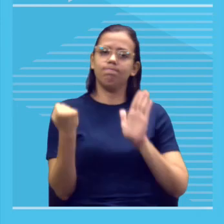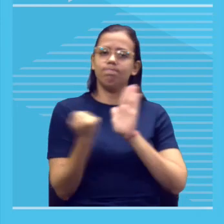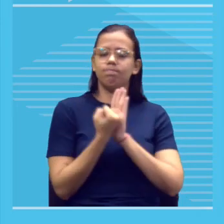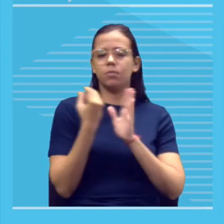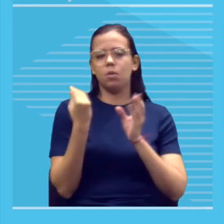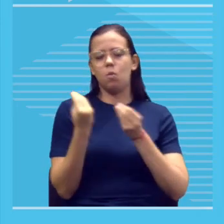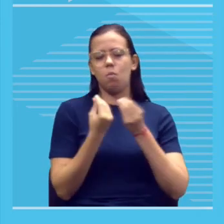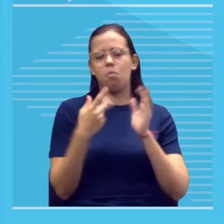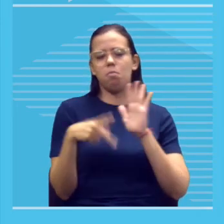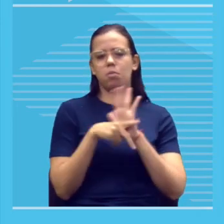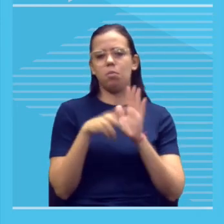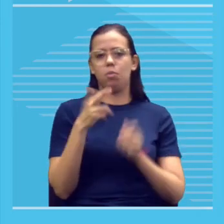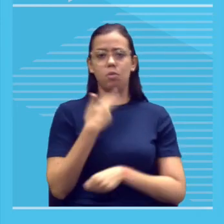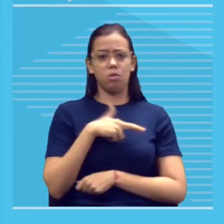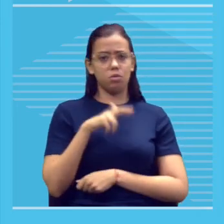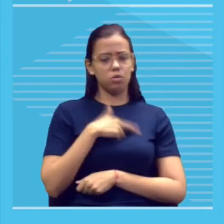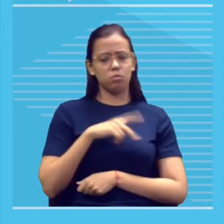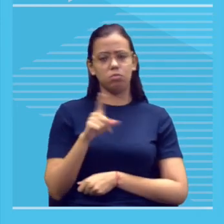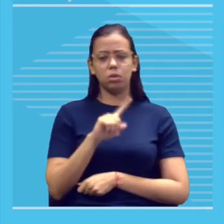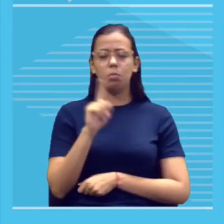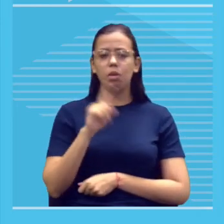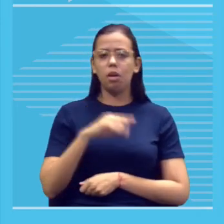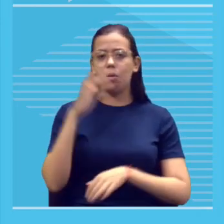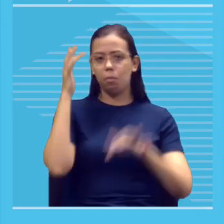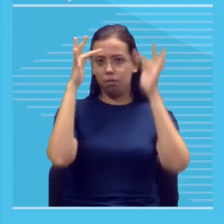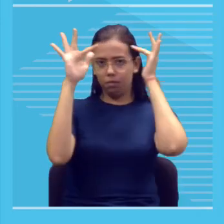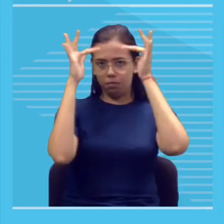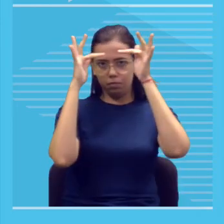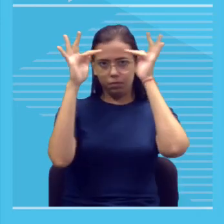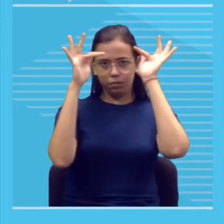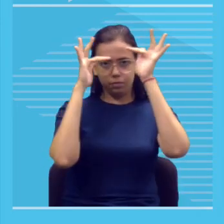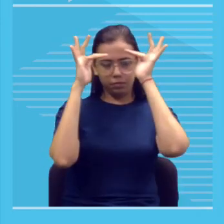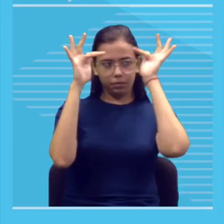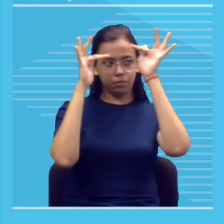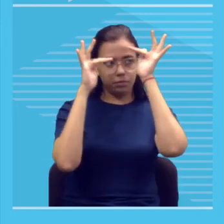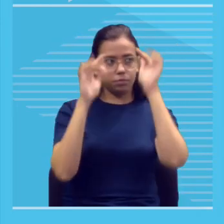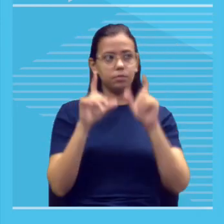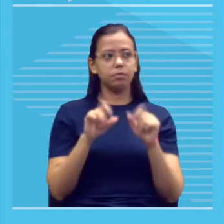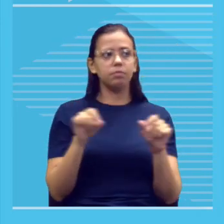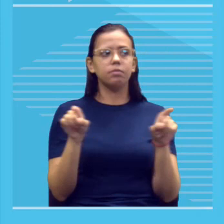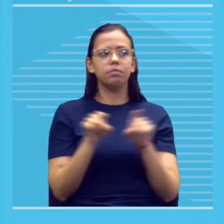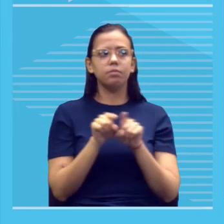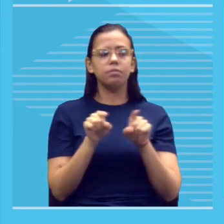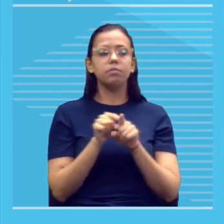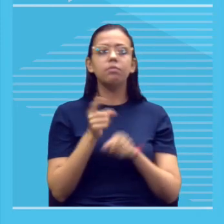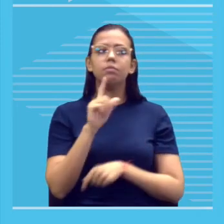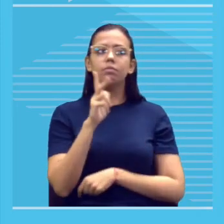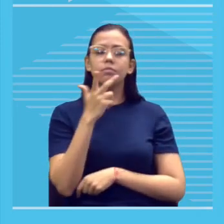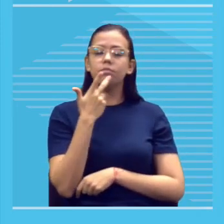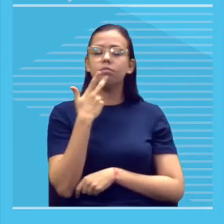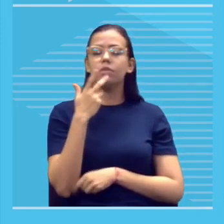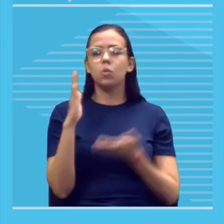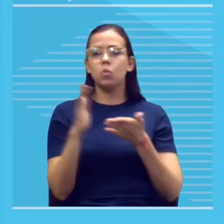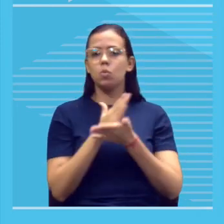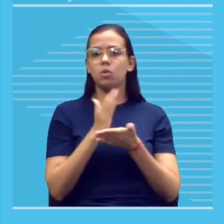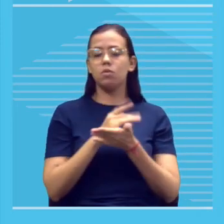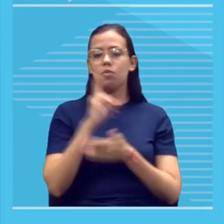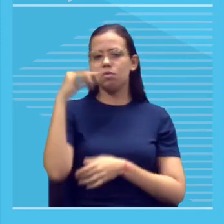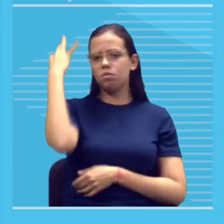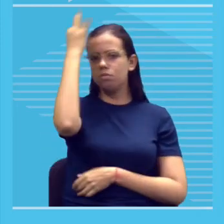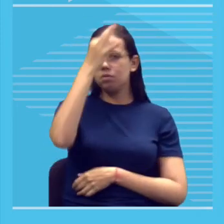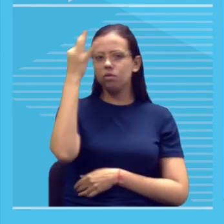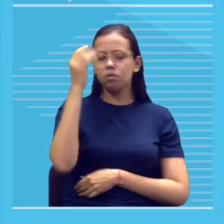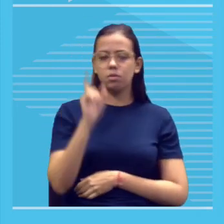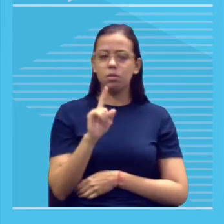como religião é uma filosofia Tá certo e eles não consideram seus livros sagrados Qual é o livro sagrado